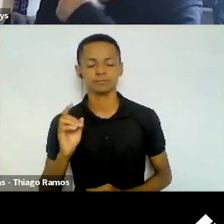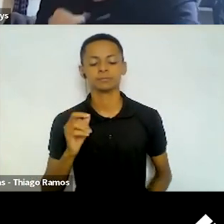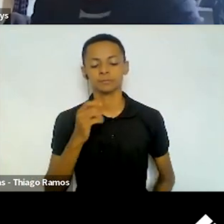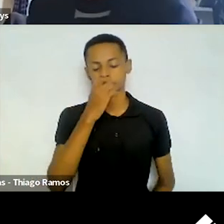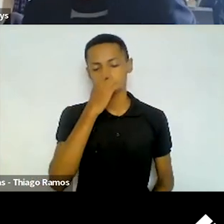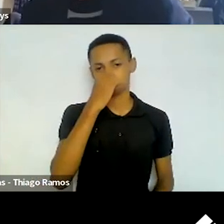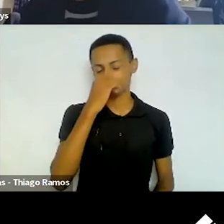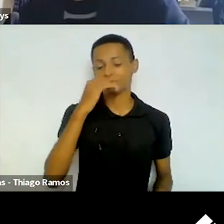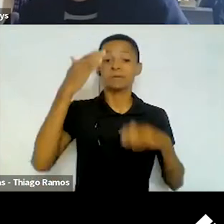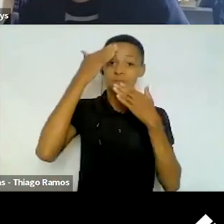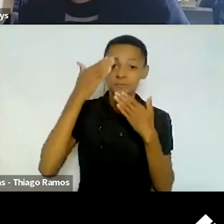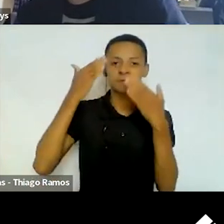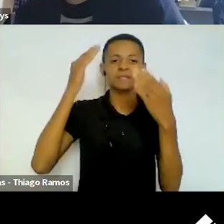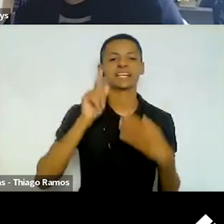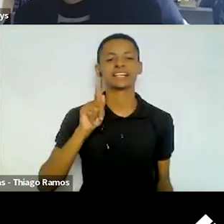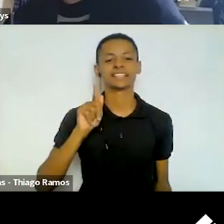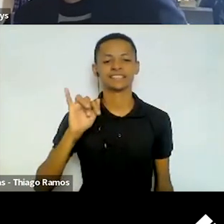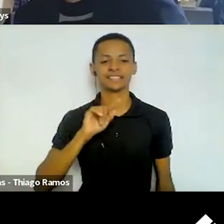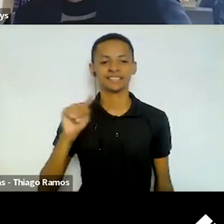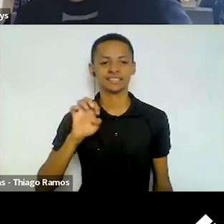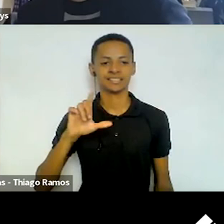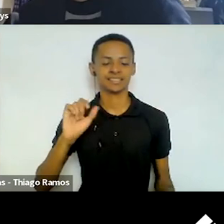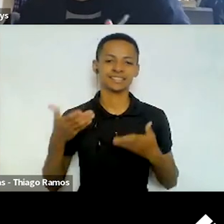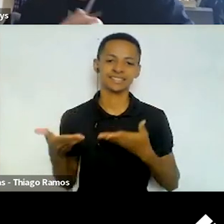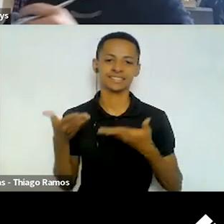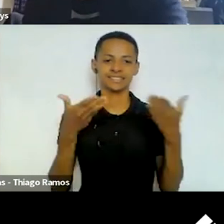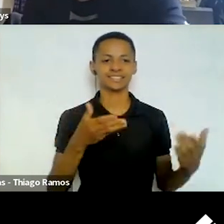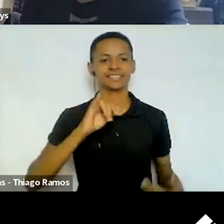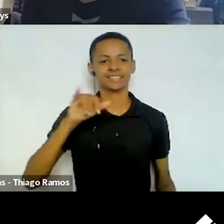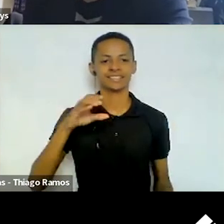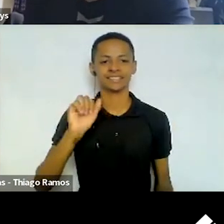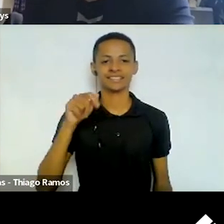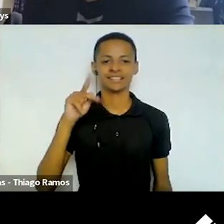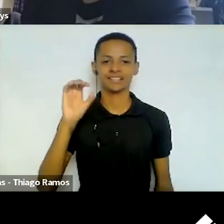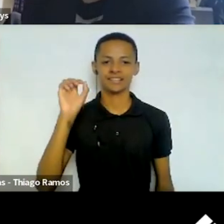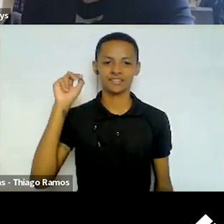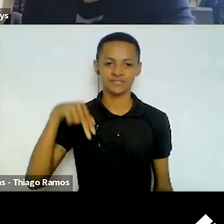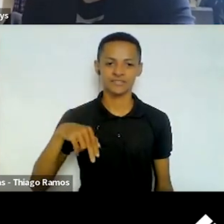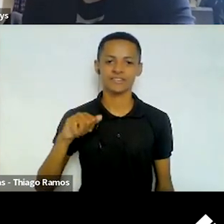Muito obrigado, Gisele. Agora vamos dar a palavra para o Jackson Augusto.